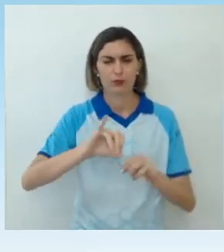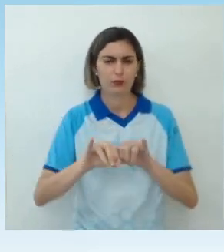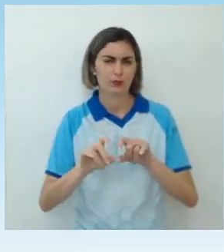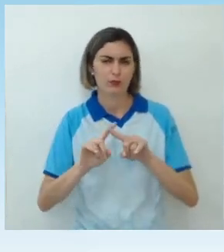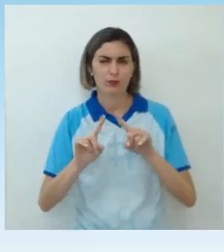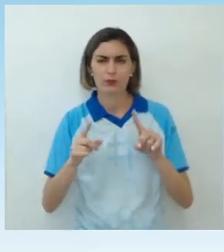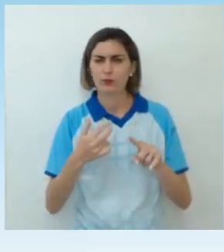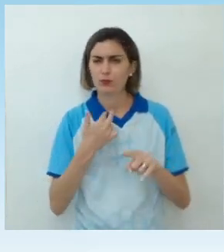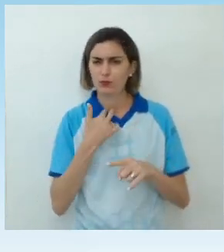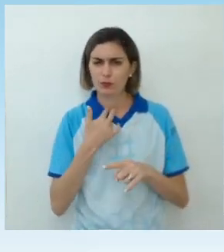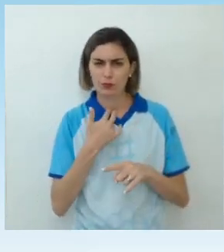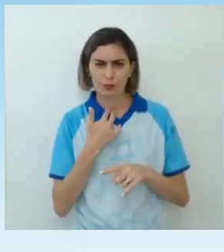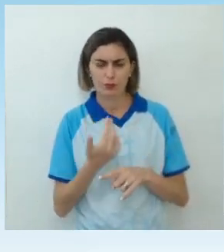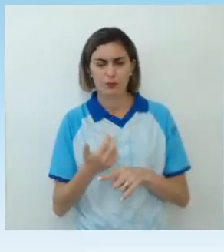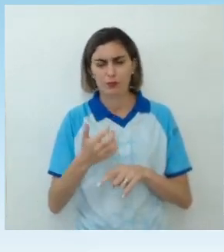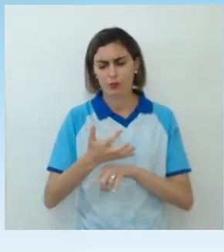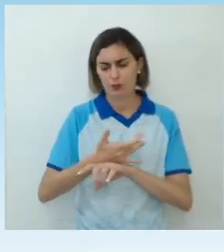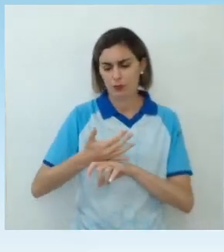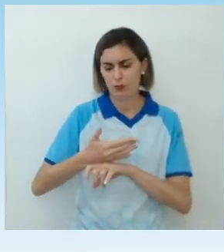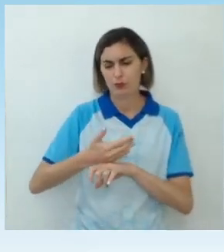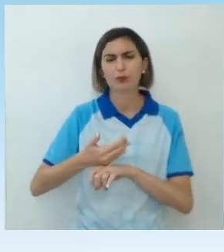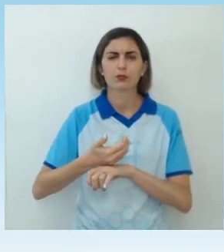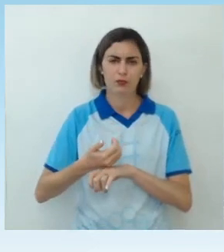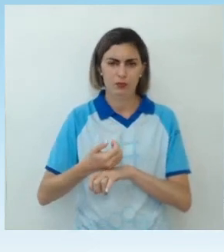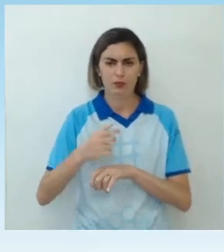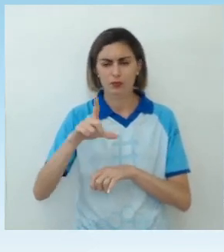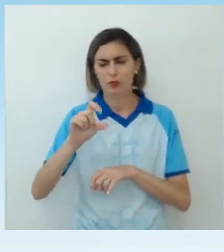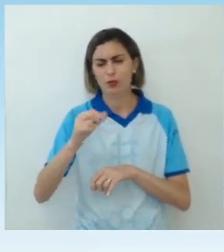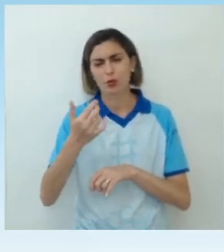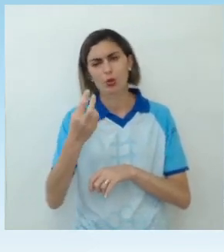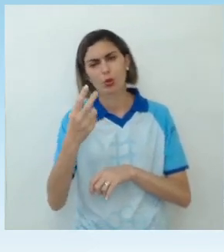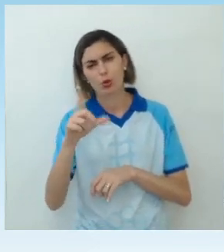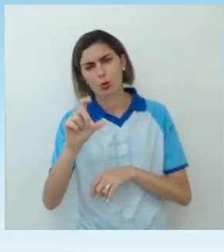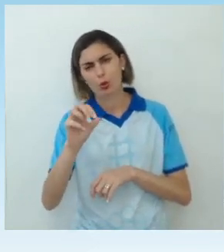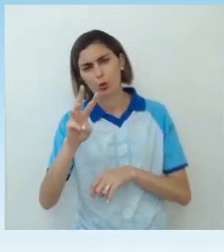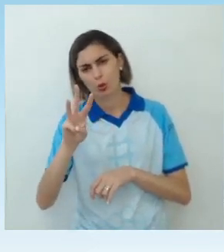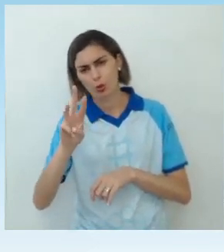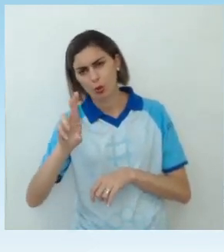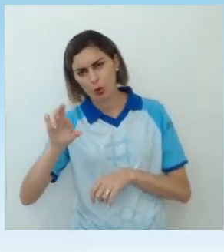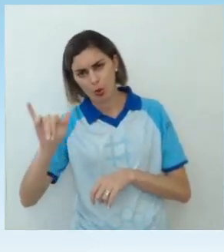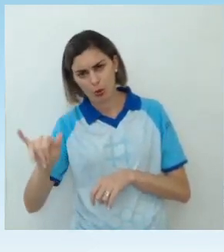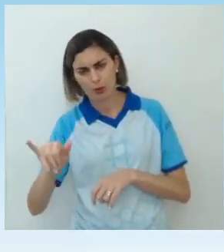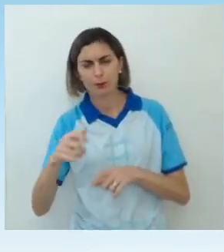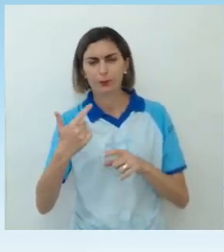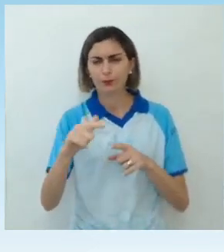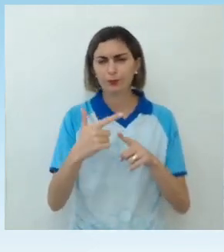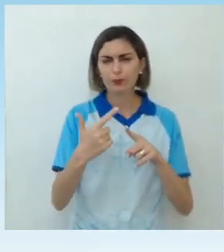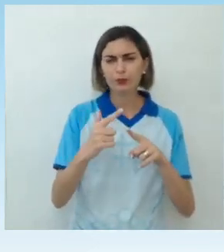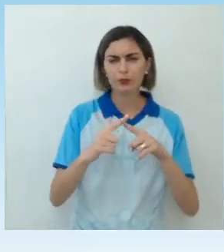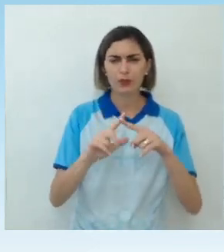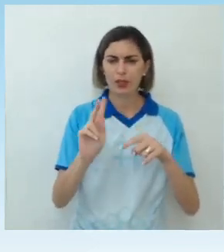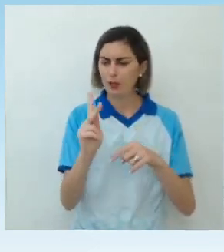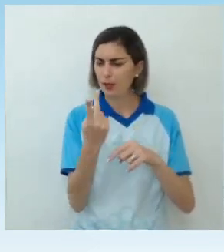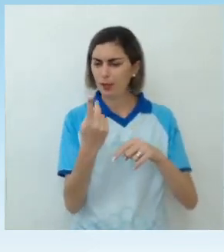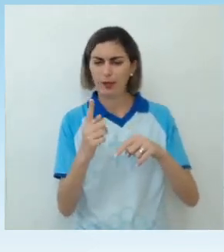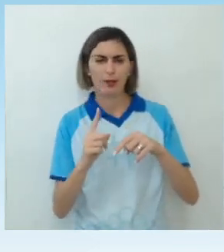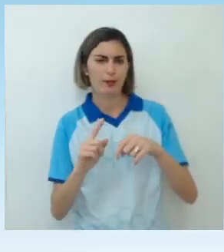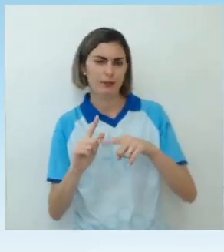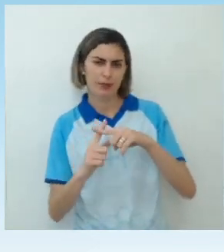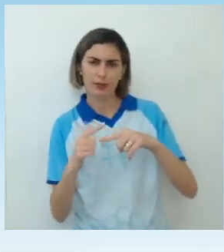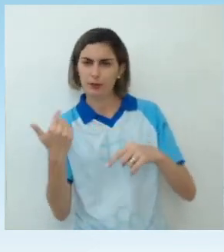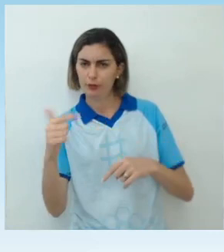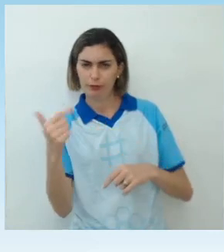ser chamado nem de ácido de Bronsted-Lowry, nem de Arrhenius, porque não tem H na sua estrutura, não conseguem produzir